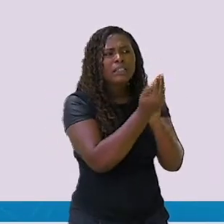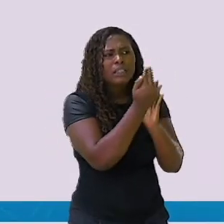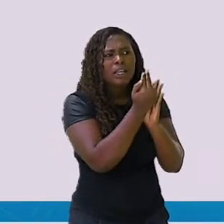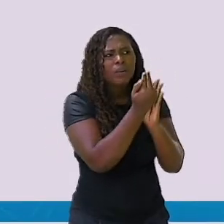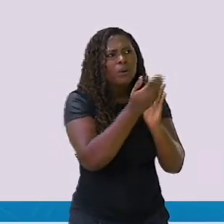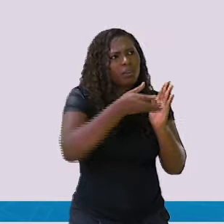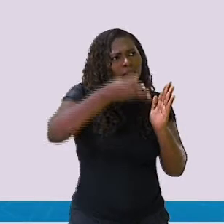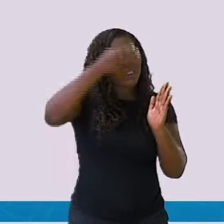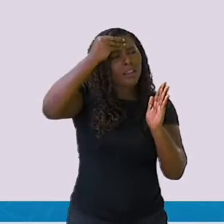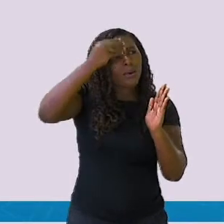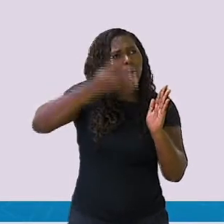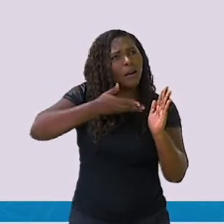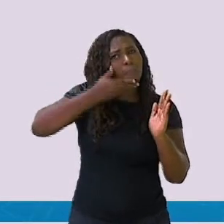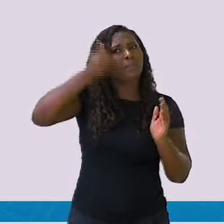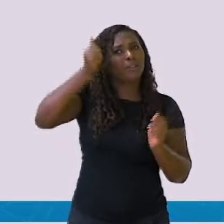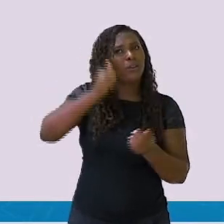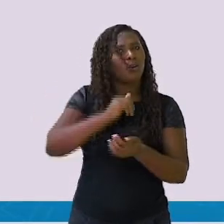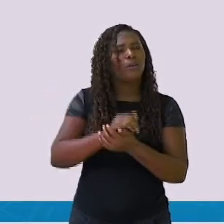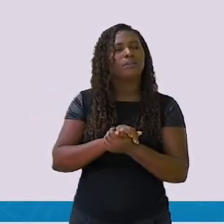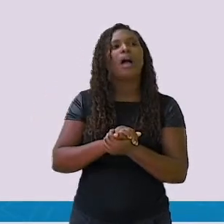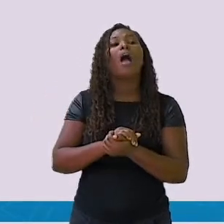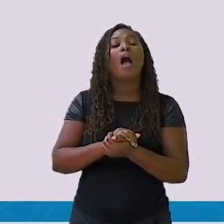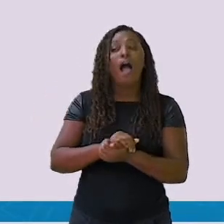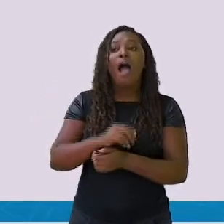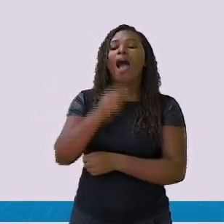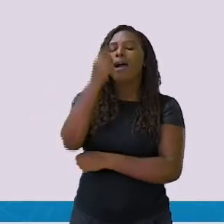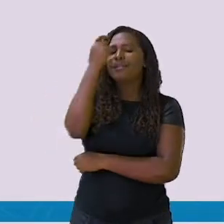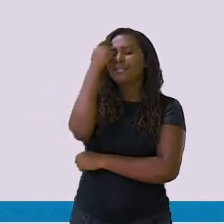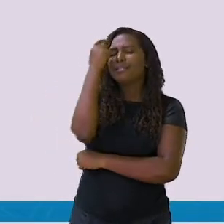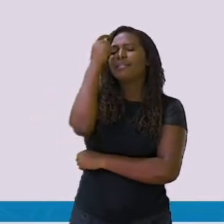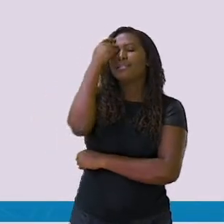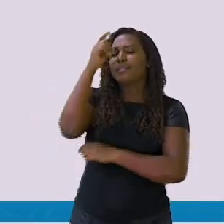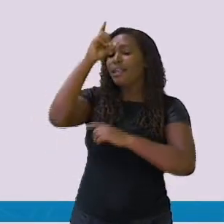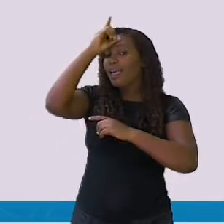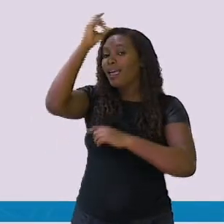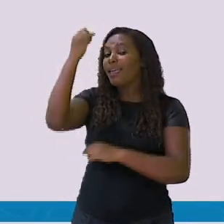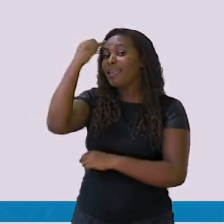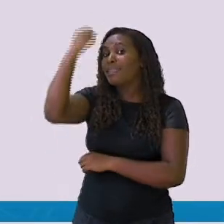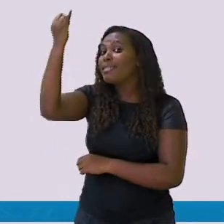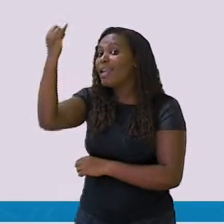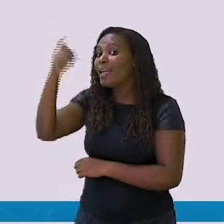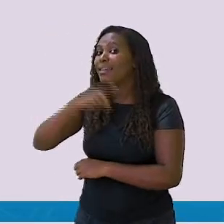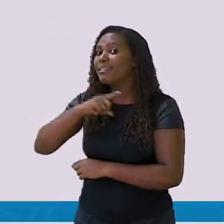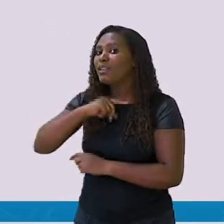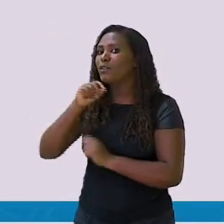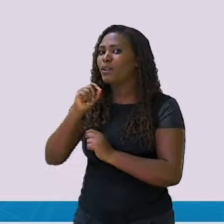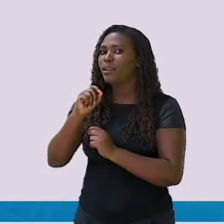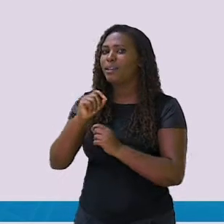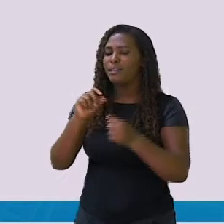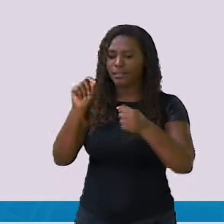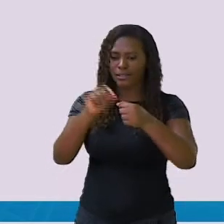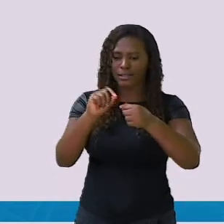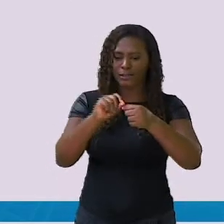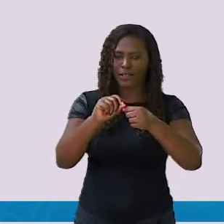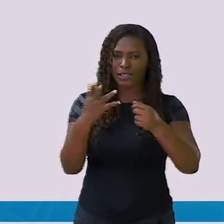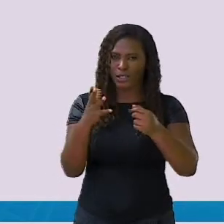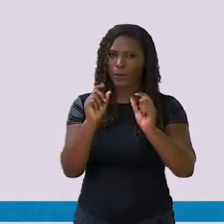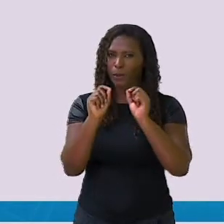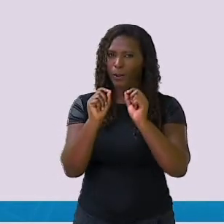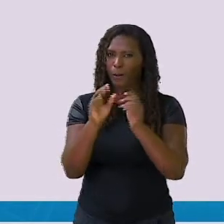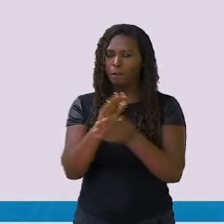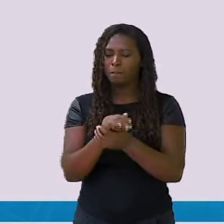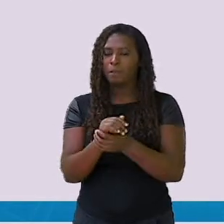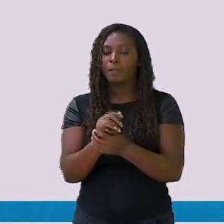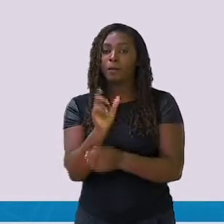ele começou a bolar algumas coisas lá e falou, olha, isso vai dar certo. Então, como que ele fez? Ele pega uma palavra-chave é